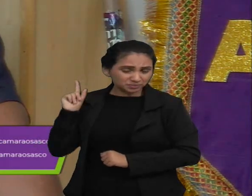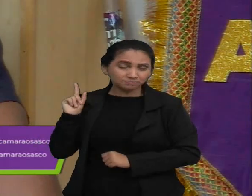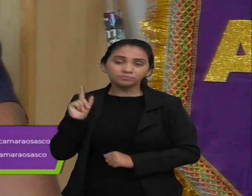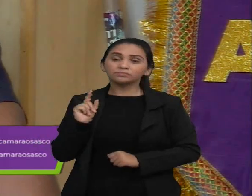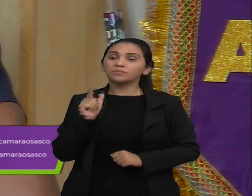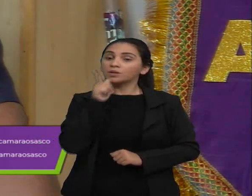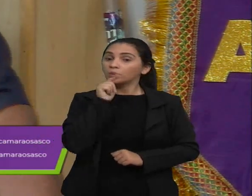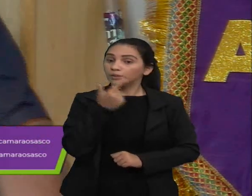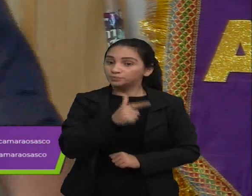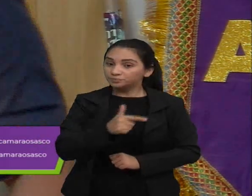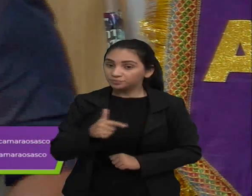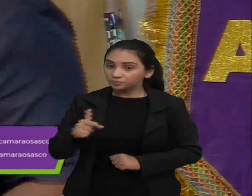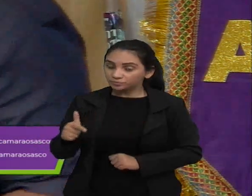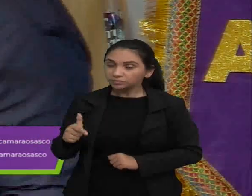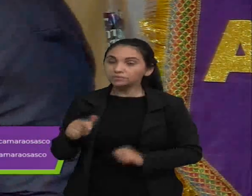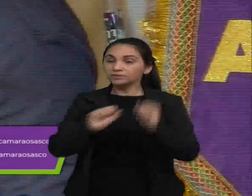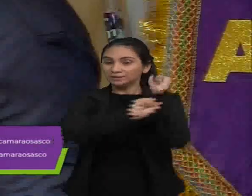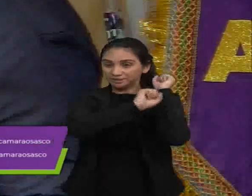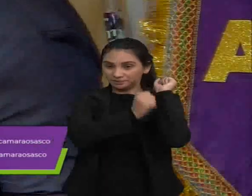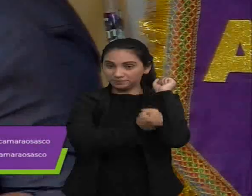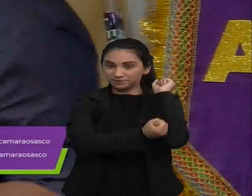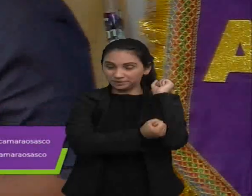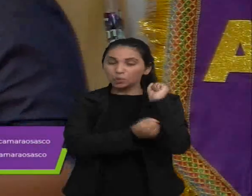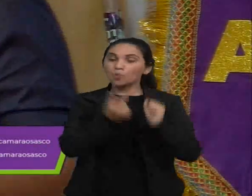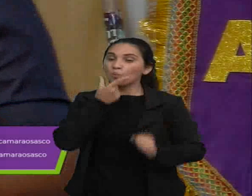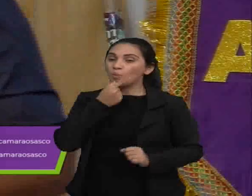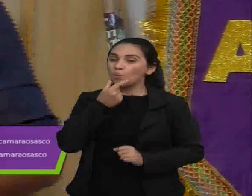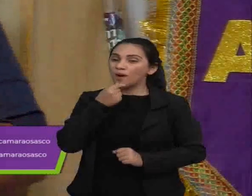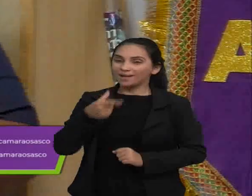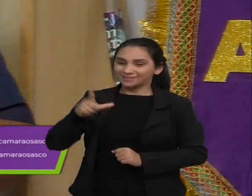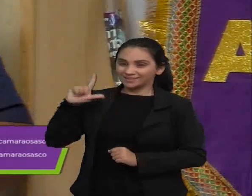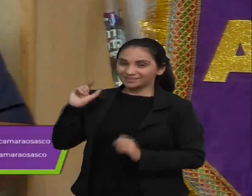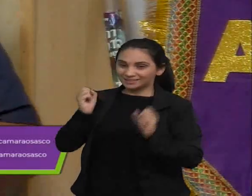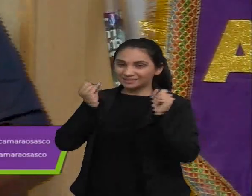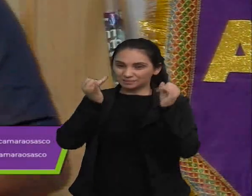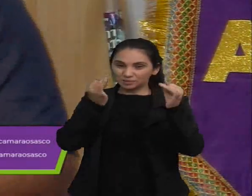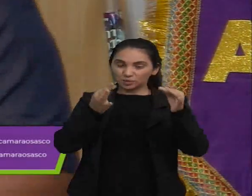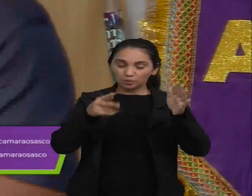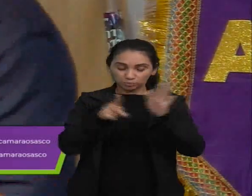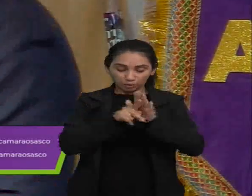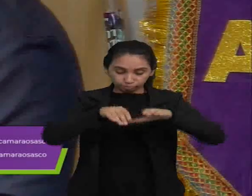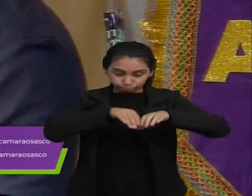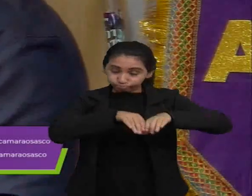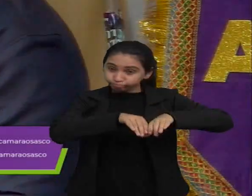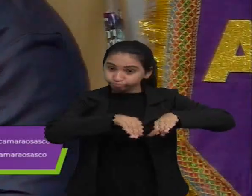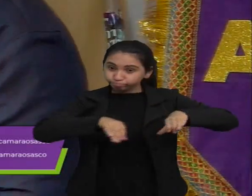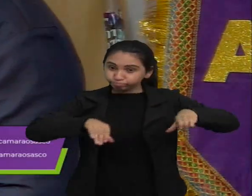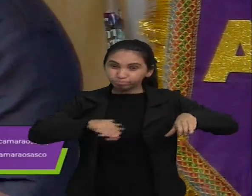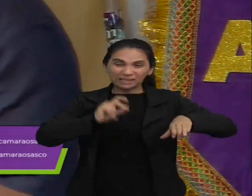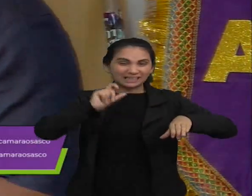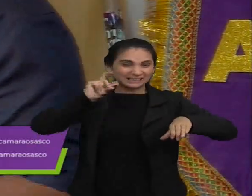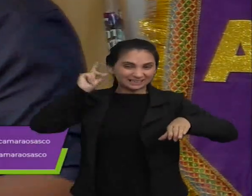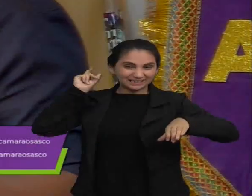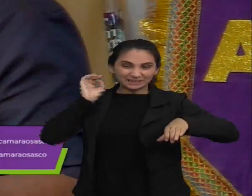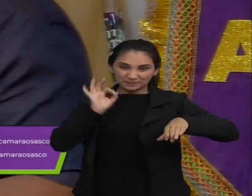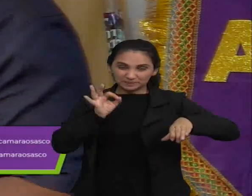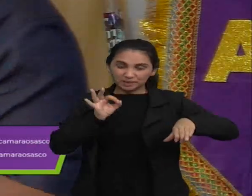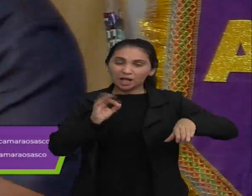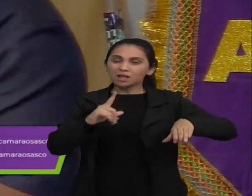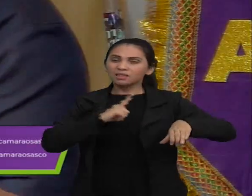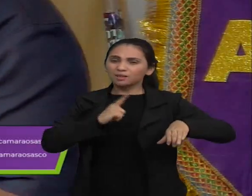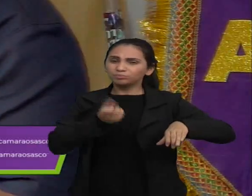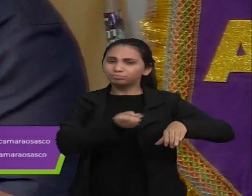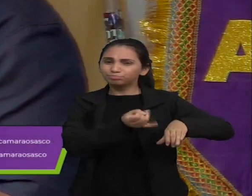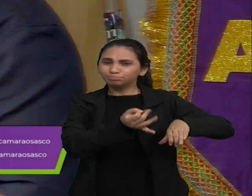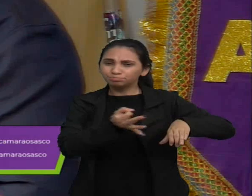Sabesp como disse aqui o Ceará falou a respeito dos encanamentos de amianto que matou milhões